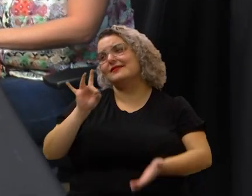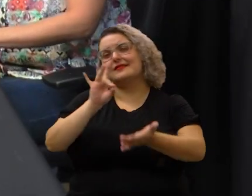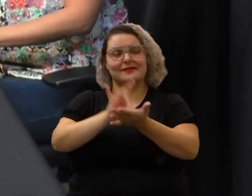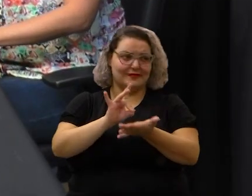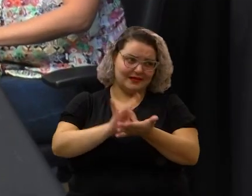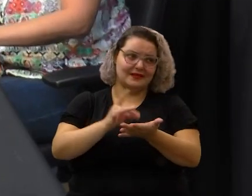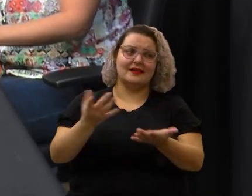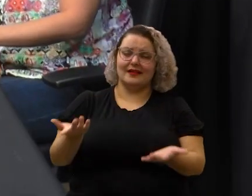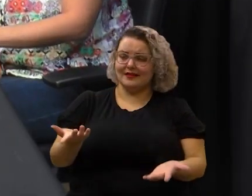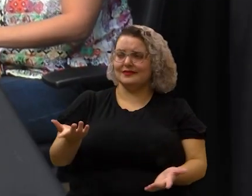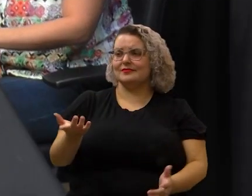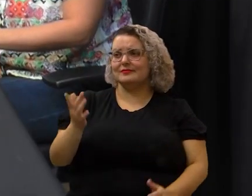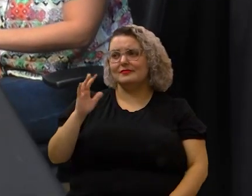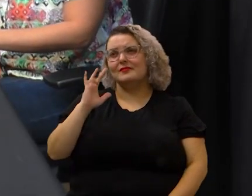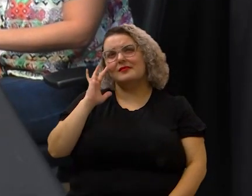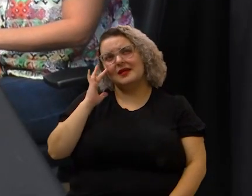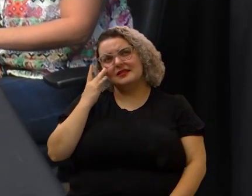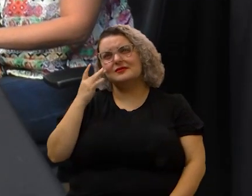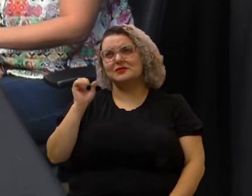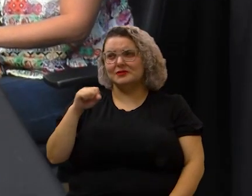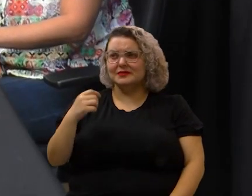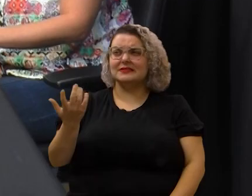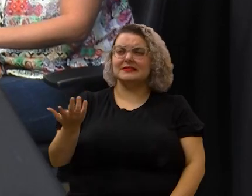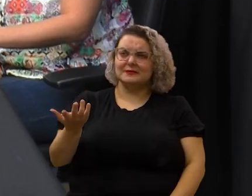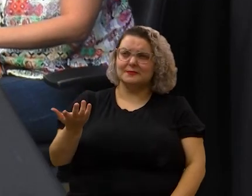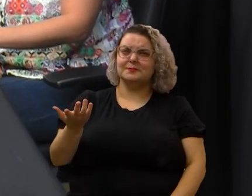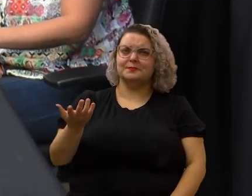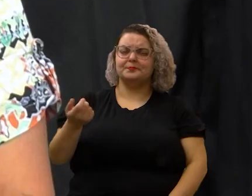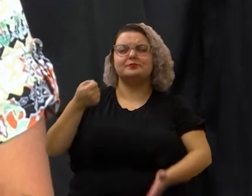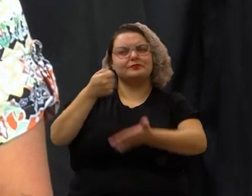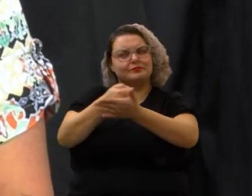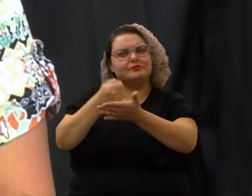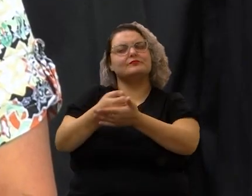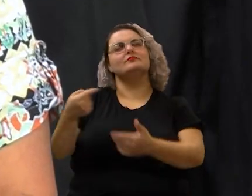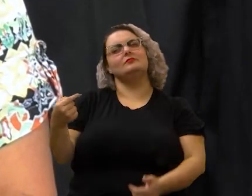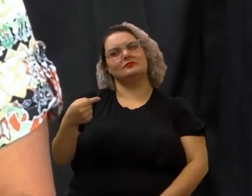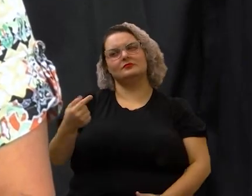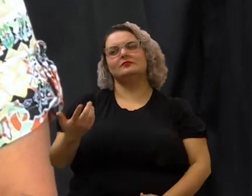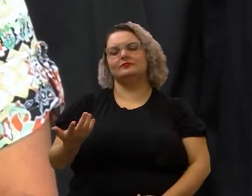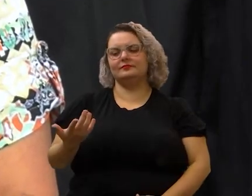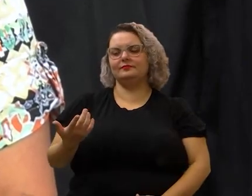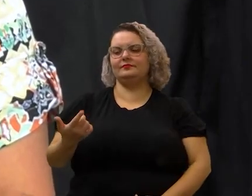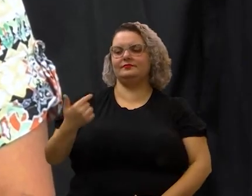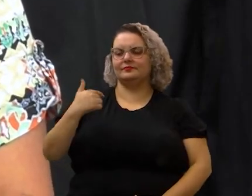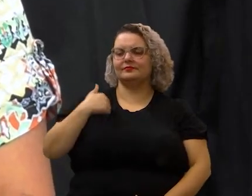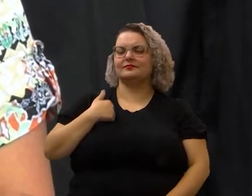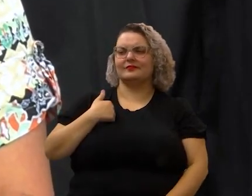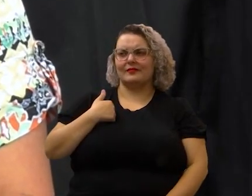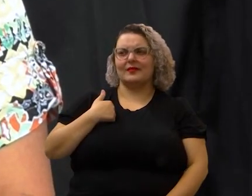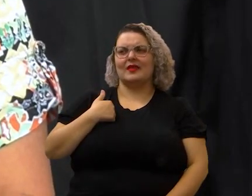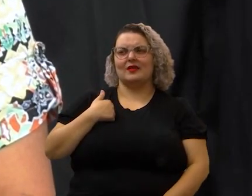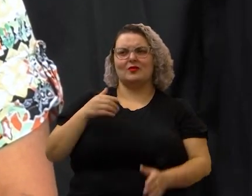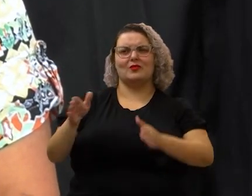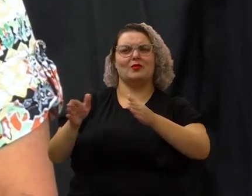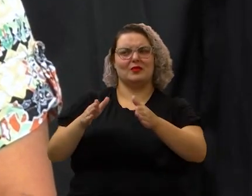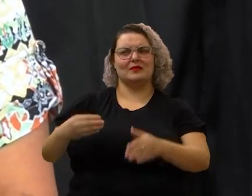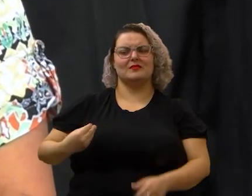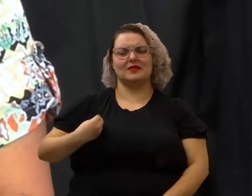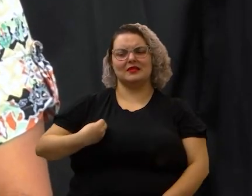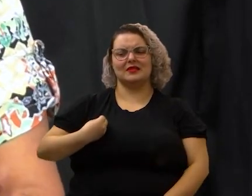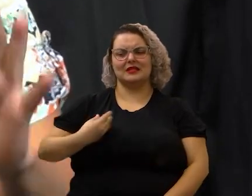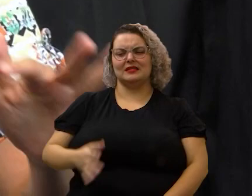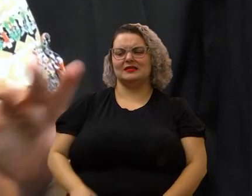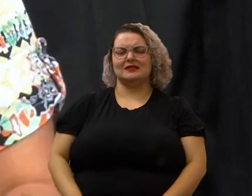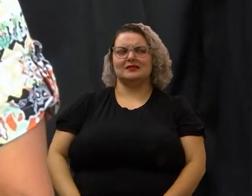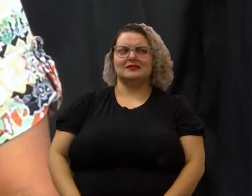os apoios, né? É verdade. Mas sim, eu acho que a gente tem que se cobrar menos. Eu tô